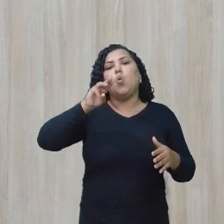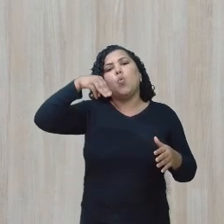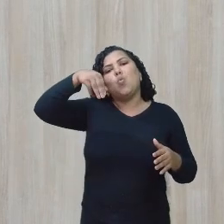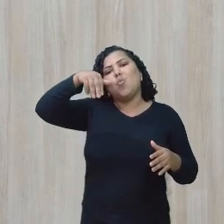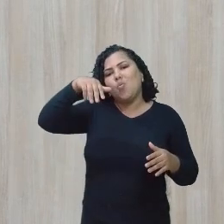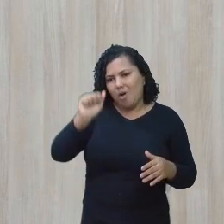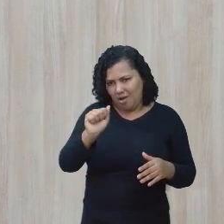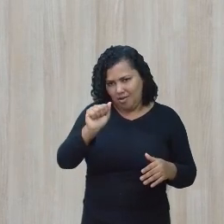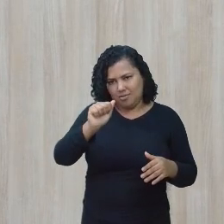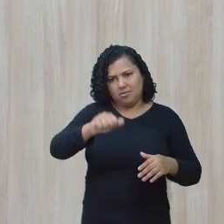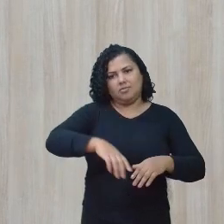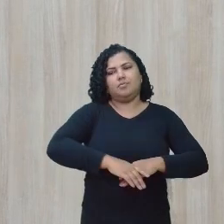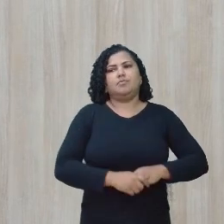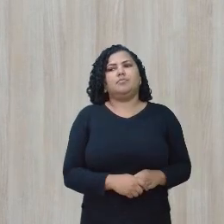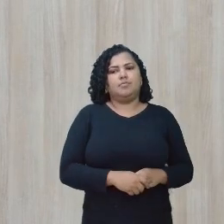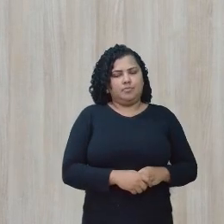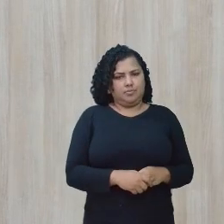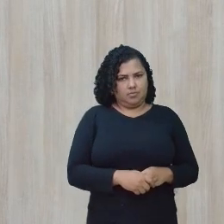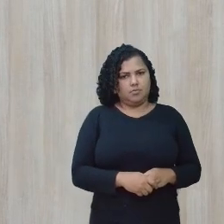você pode dizer